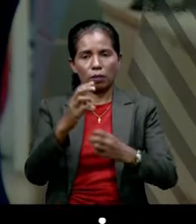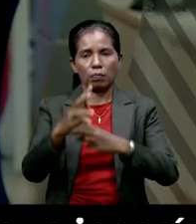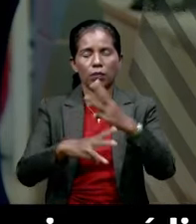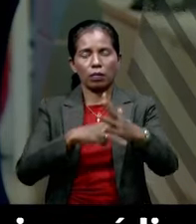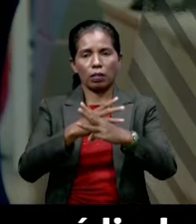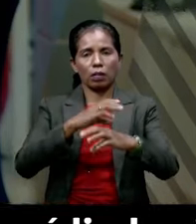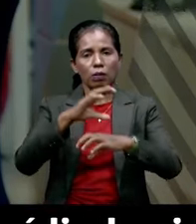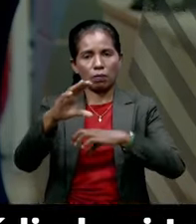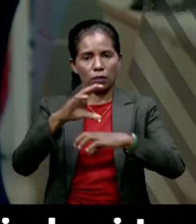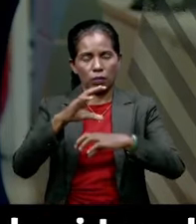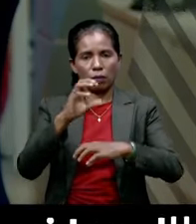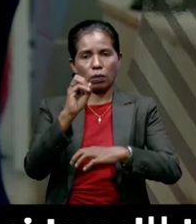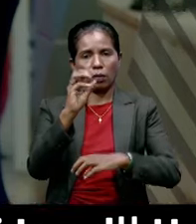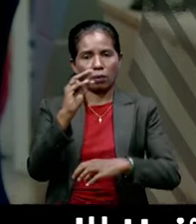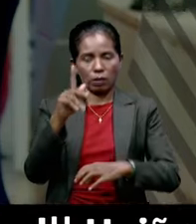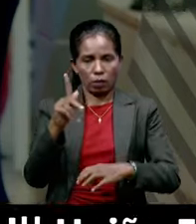Comércio.